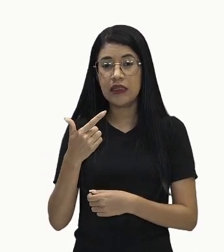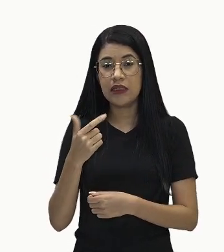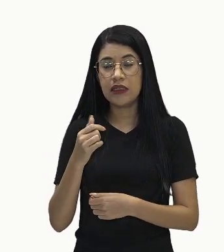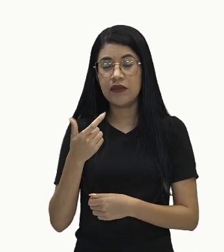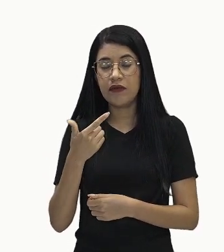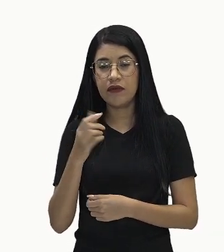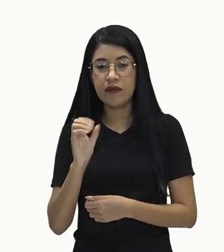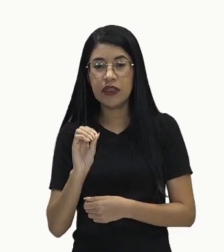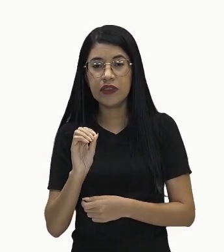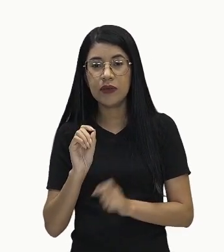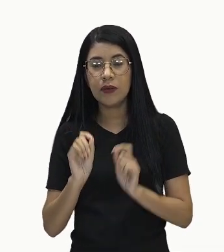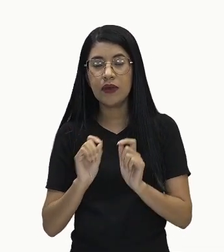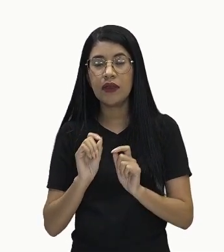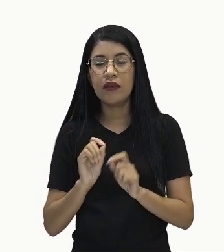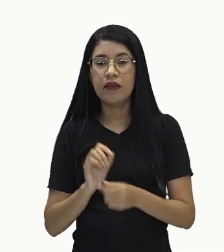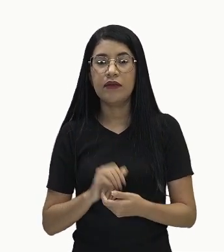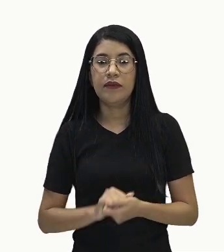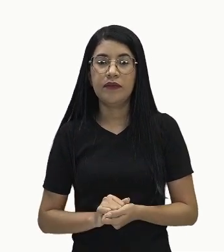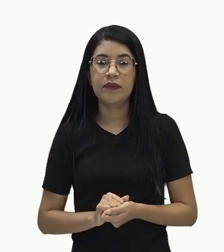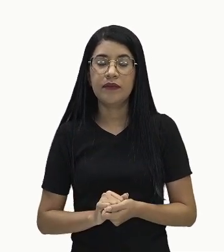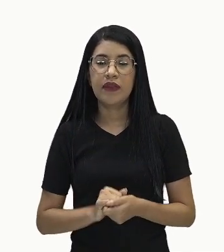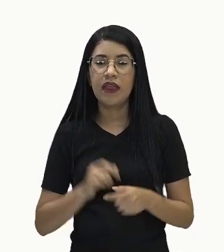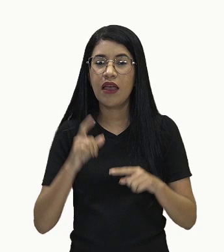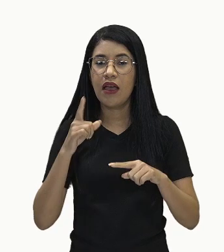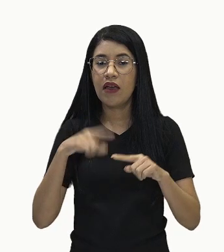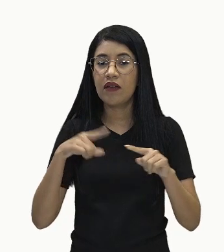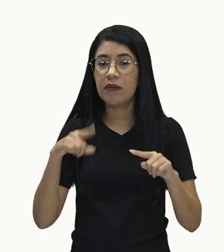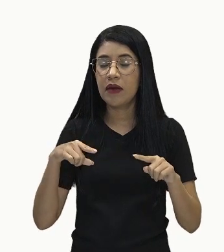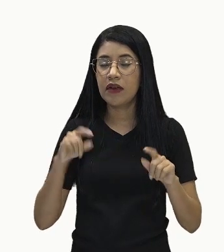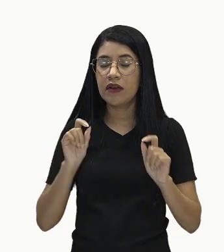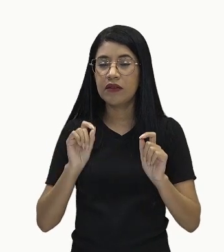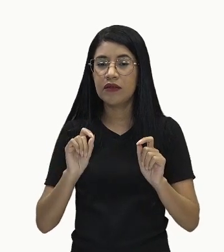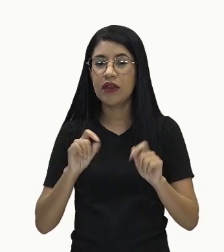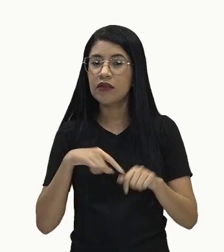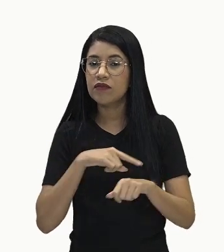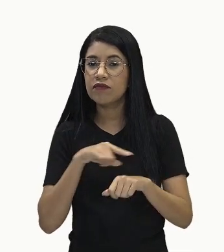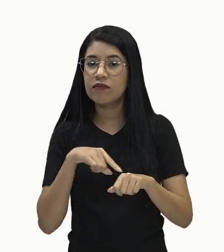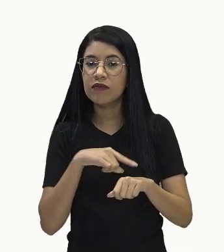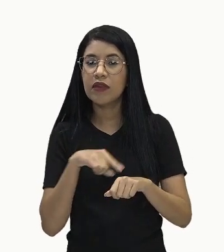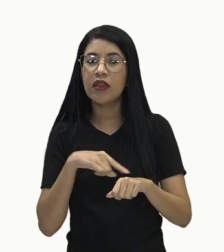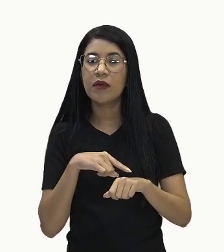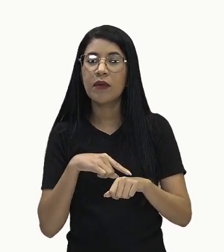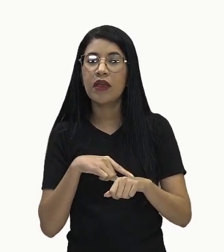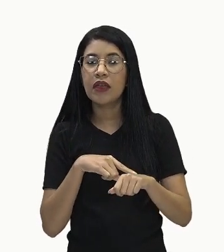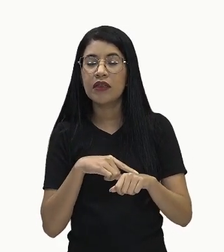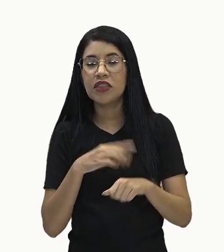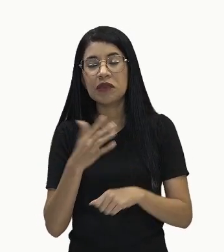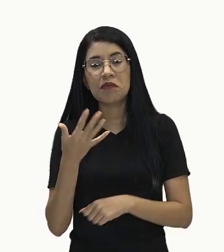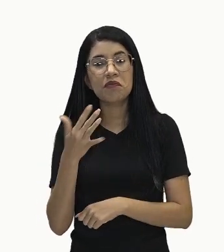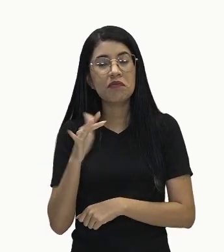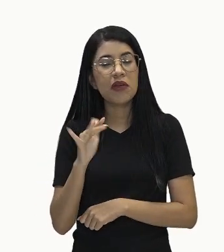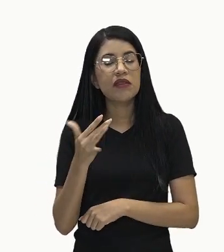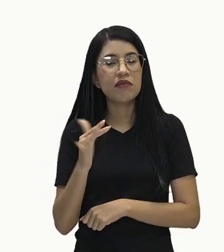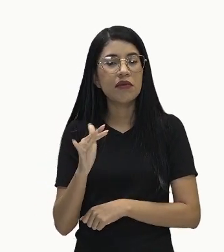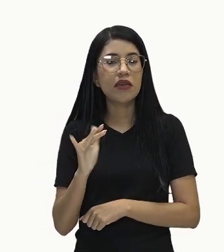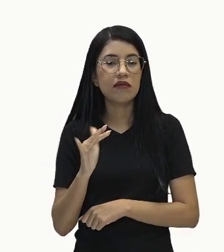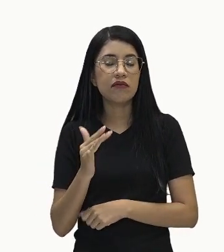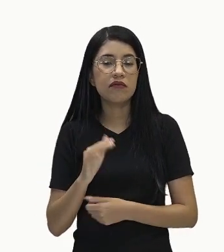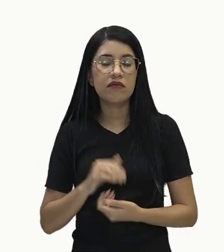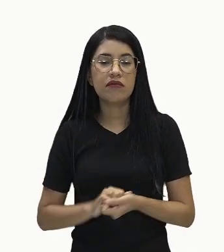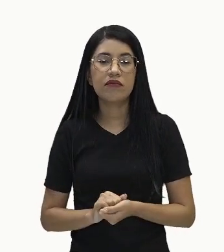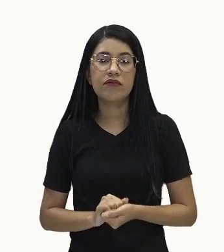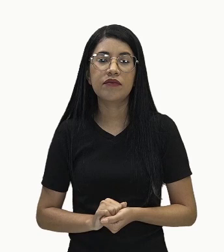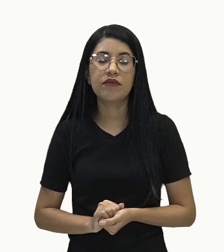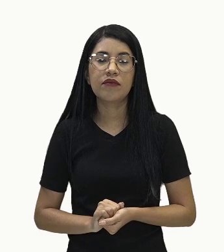nosso desvio padrão vai estar entre 4 e 5, se fosse 20, entre 4 e 5 seria o quê? Qual seria a